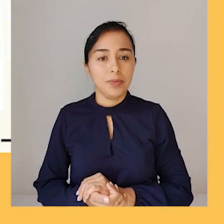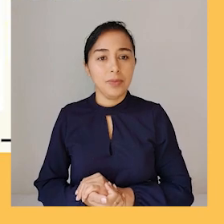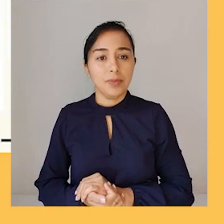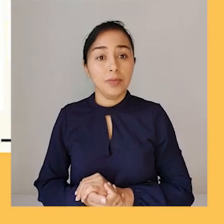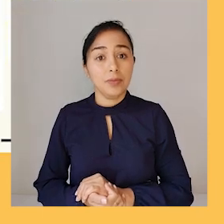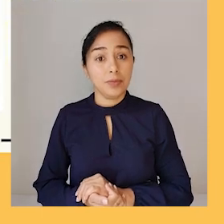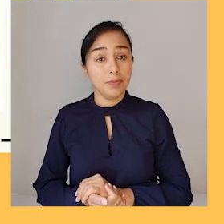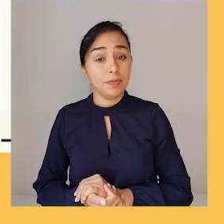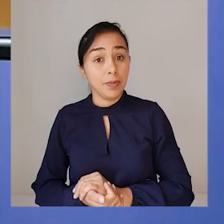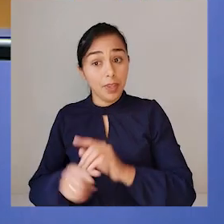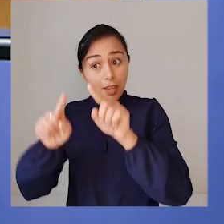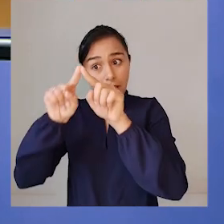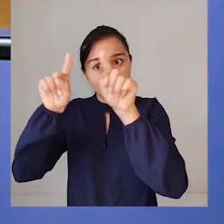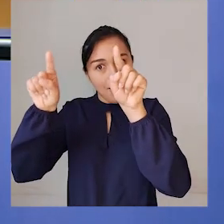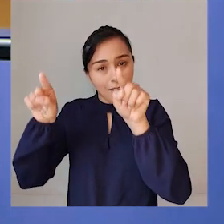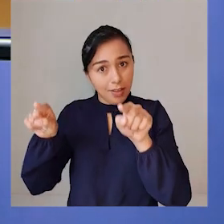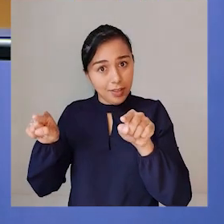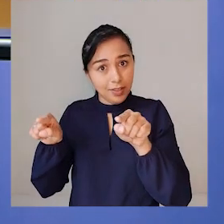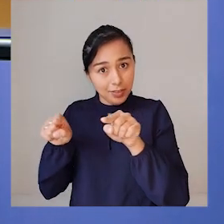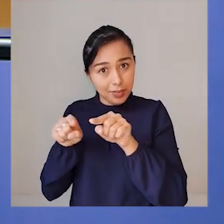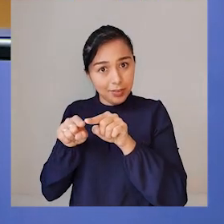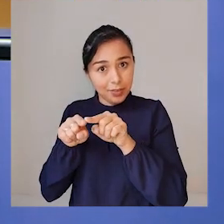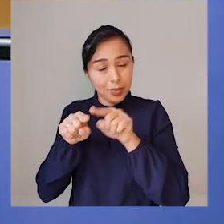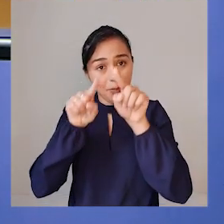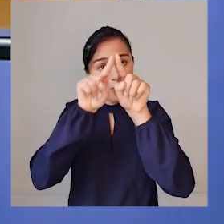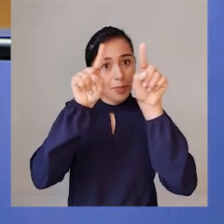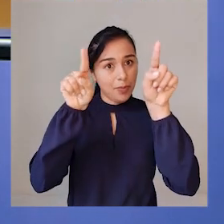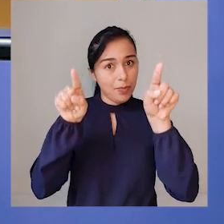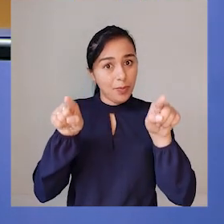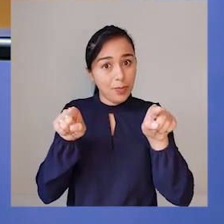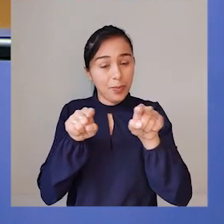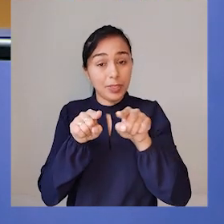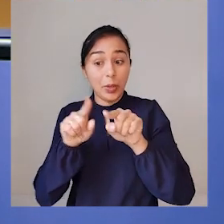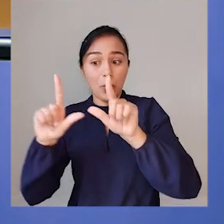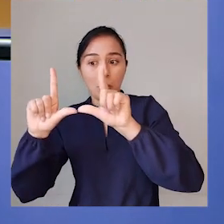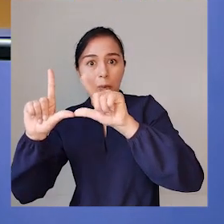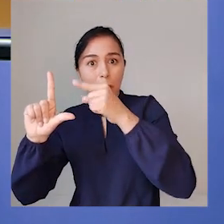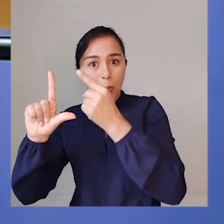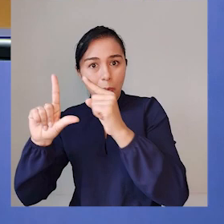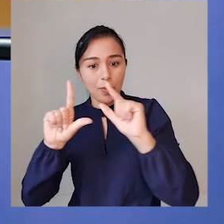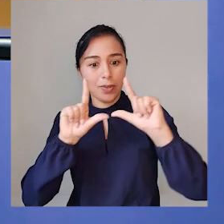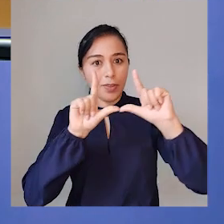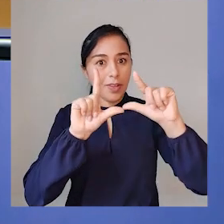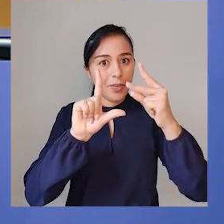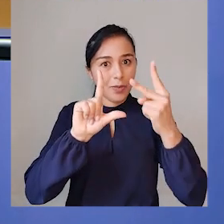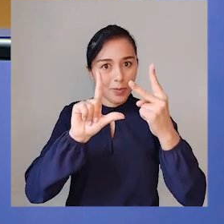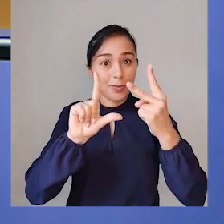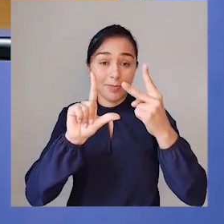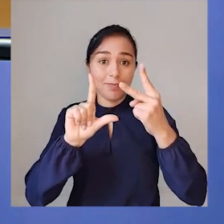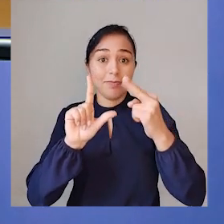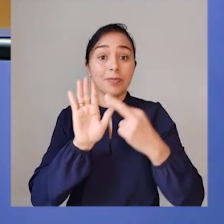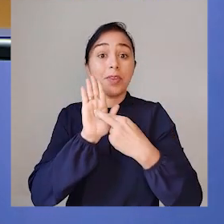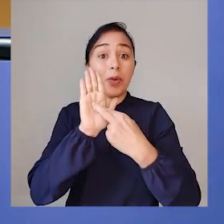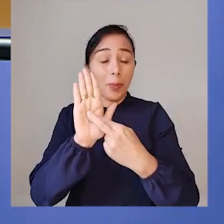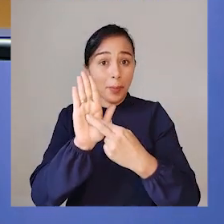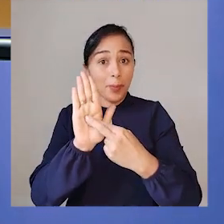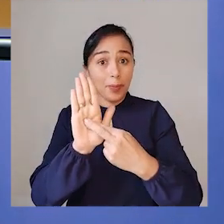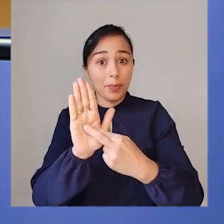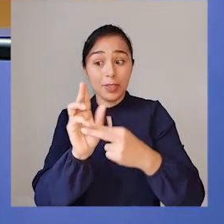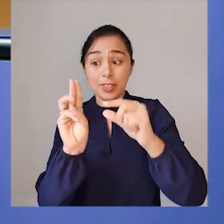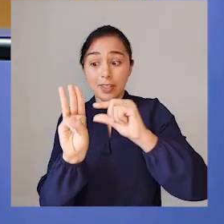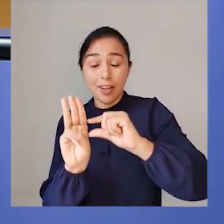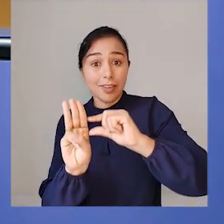Então, eu tenho aqui os 2 blocos maiores para representar as centenas, então eu tenho 2 centenas, ou